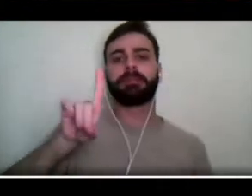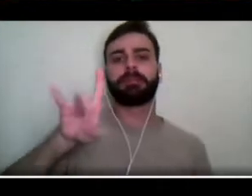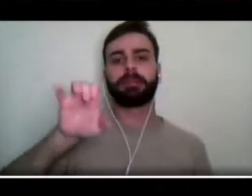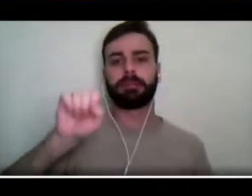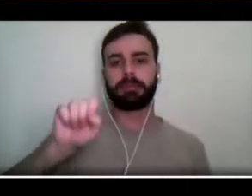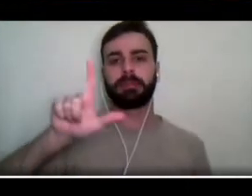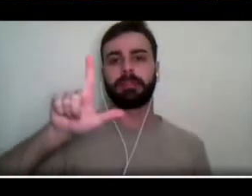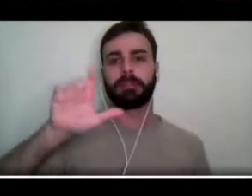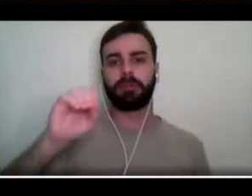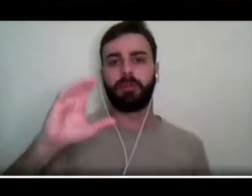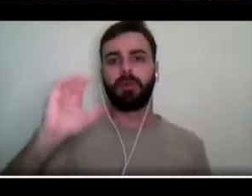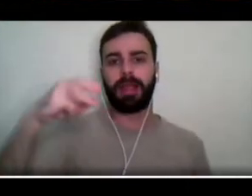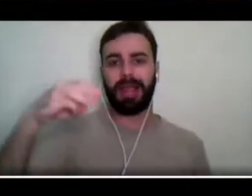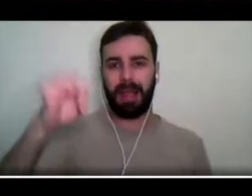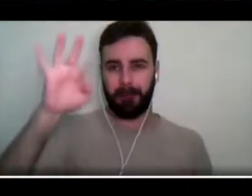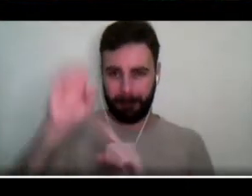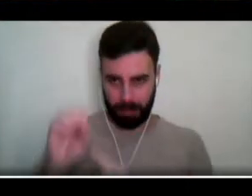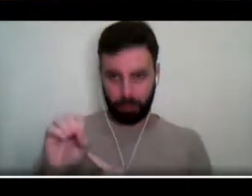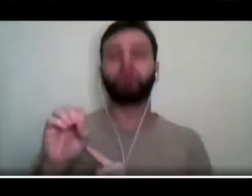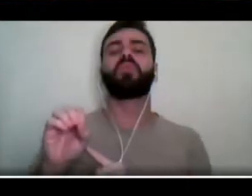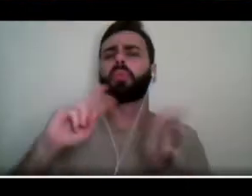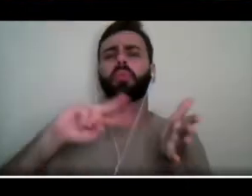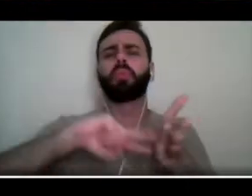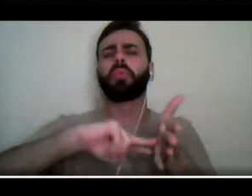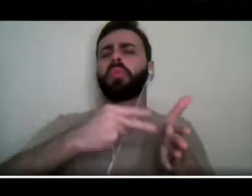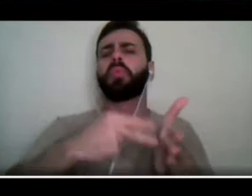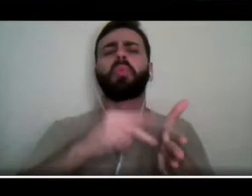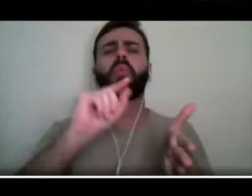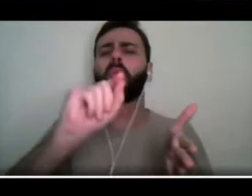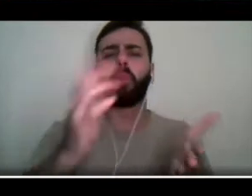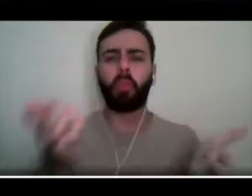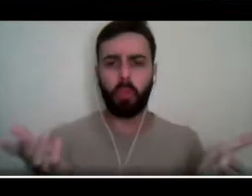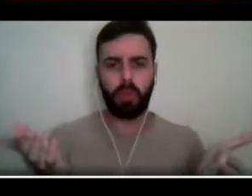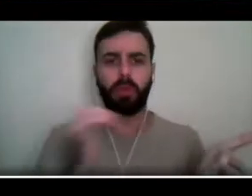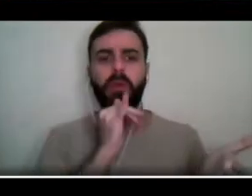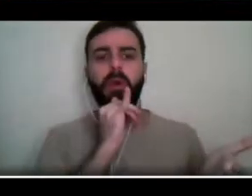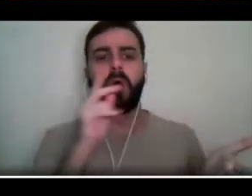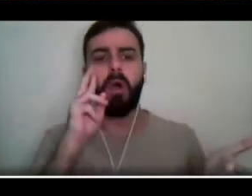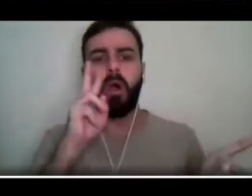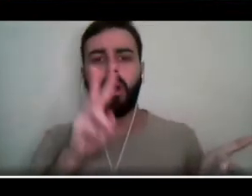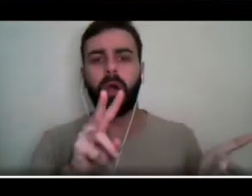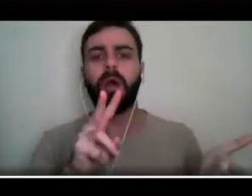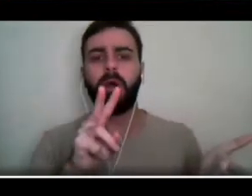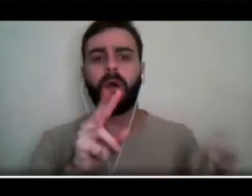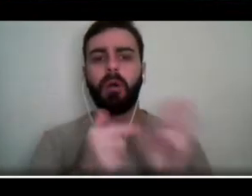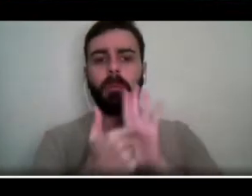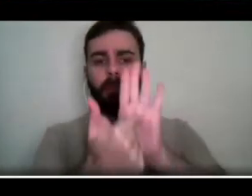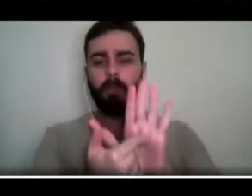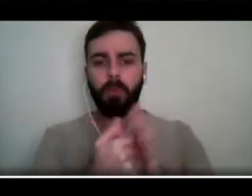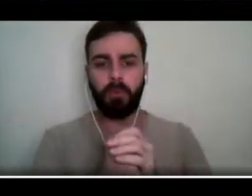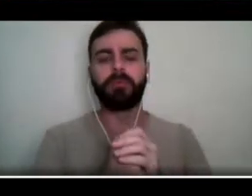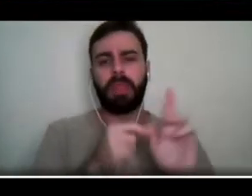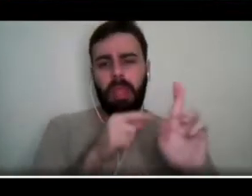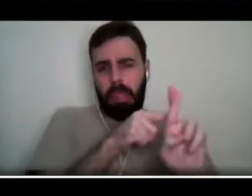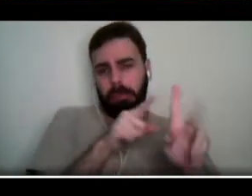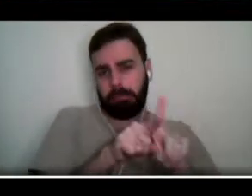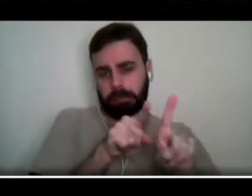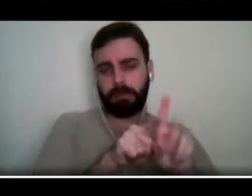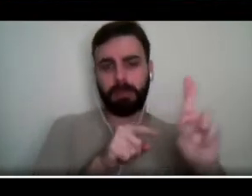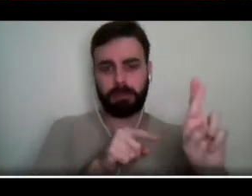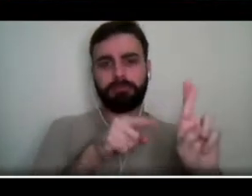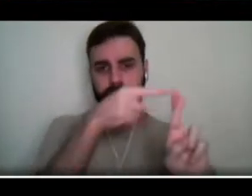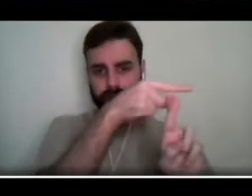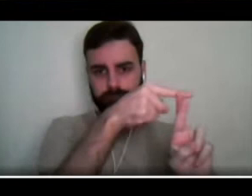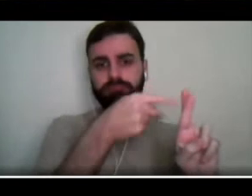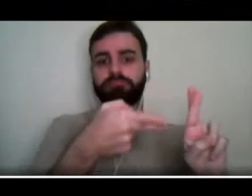isso? É um vetor que é dado, que eu vou chamar de delta R, vetor